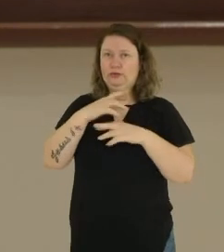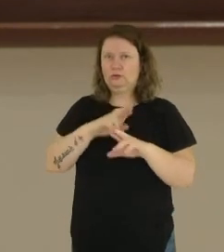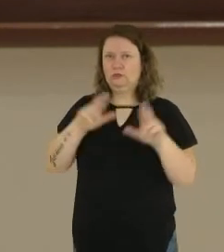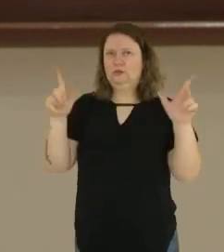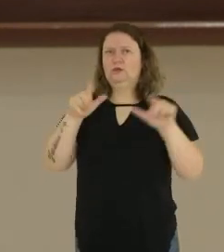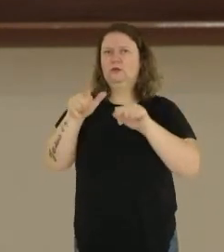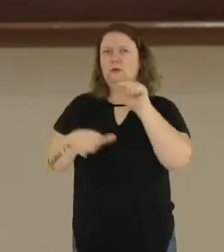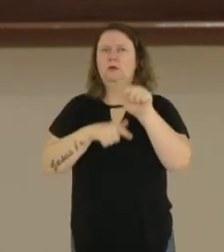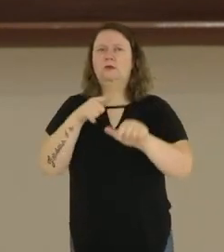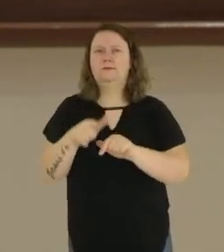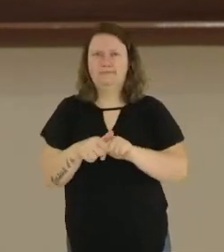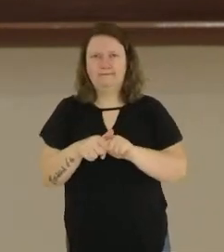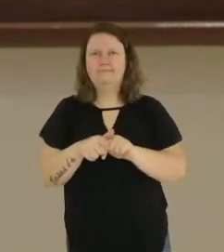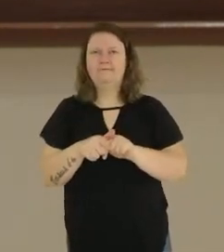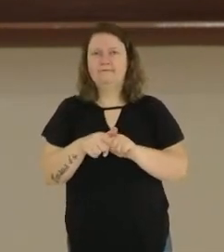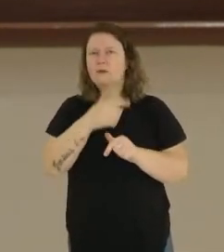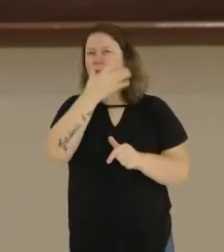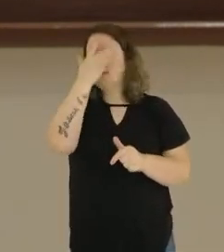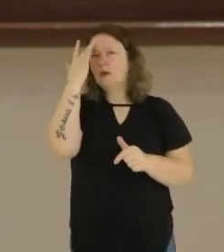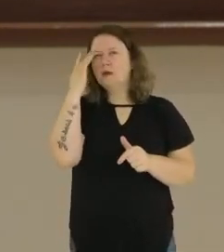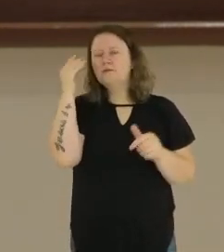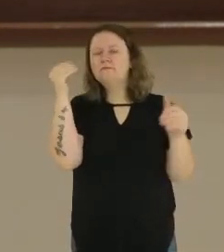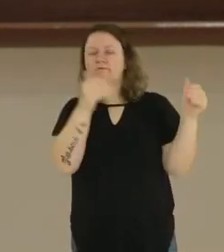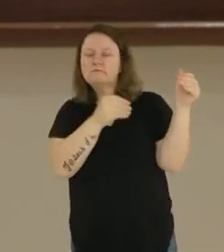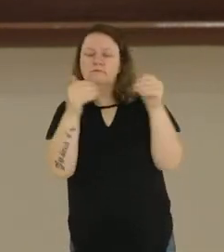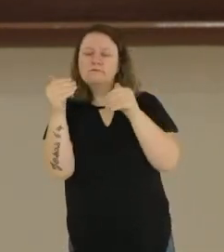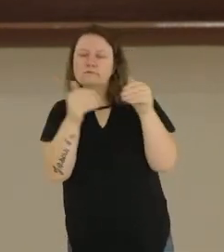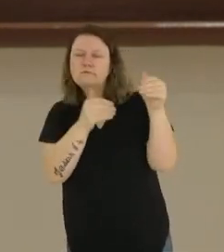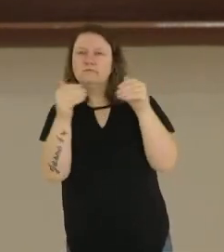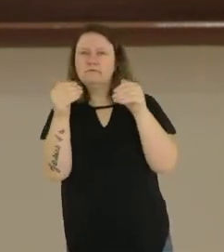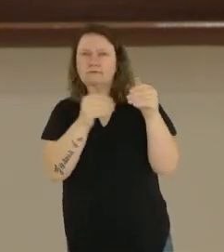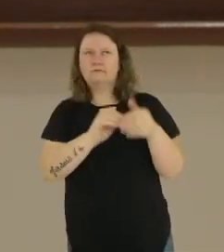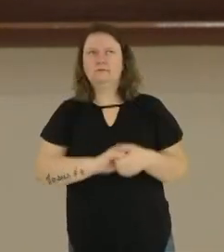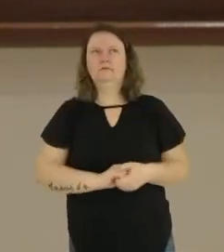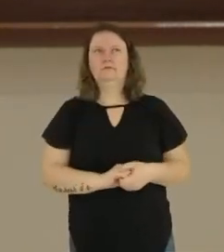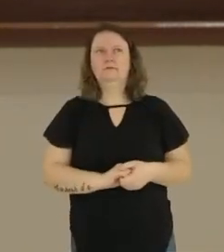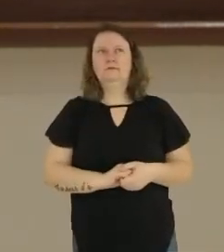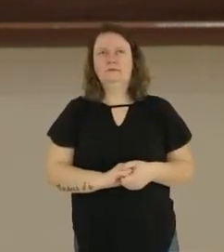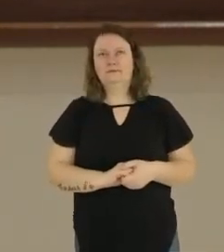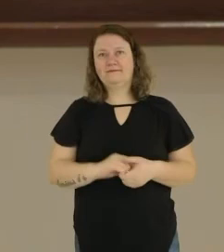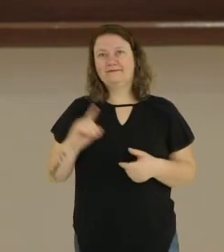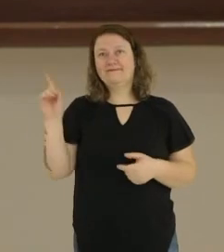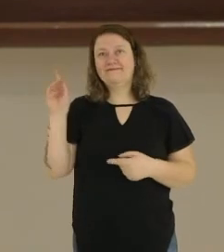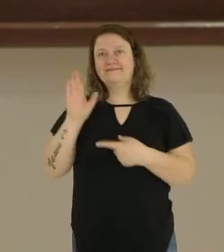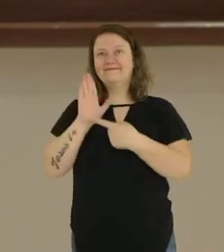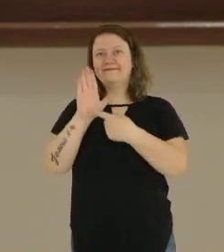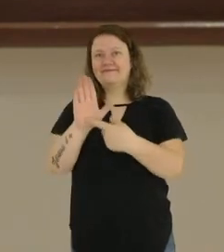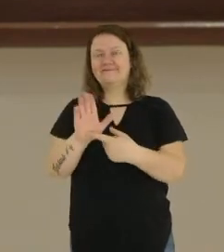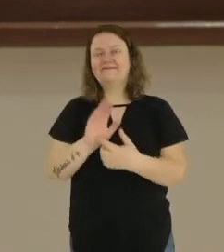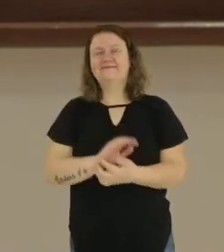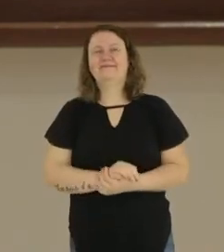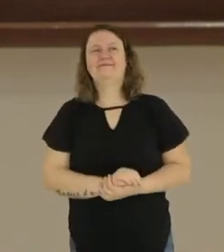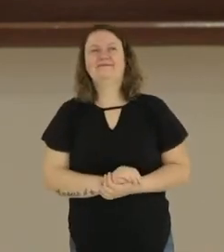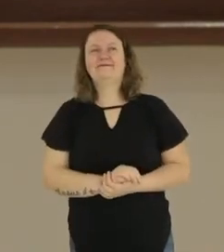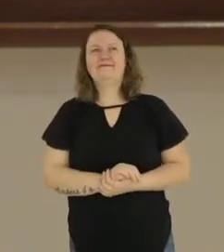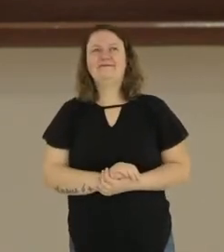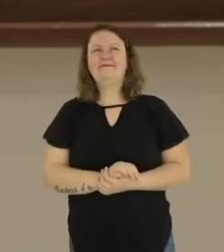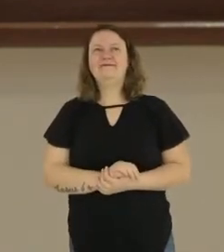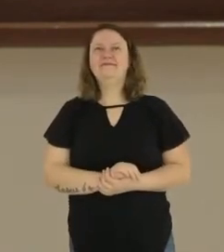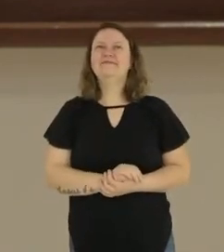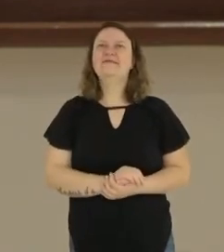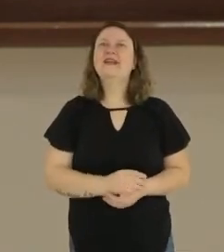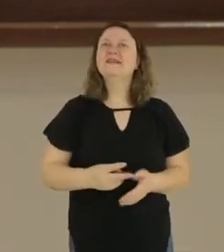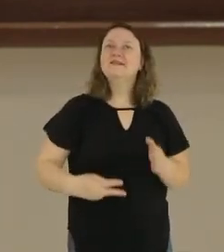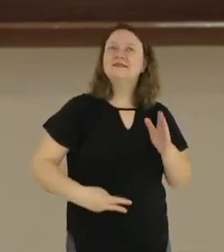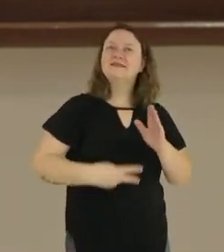esses imigrantes europeus que vinham até aqui. Aqui a gente tem o busto, né, mostrando do Hermann Blumenau.